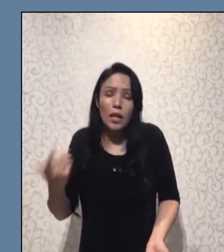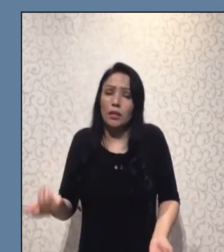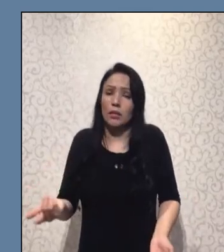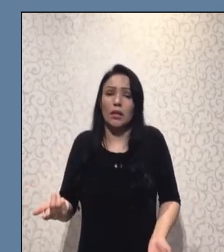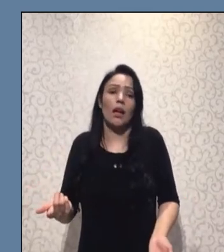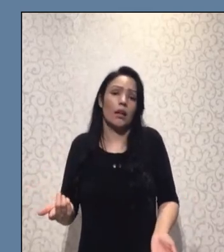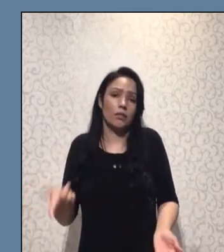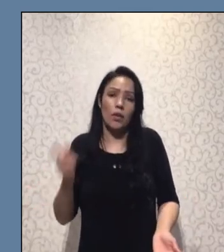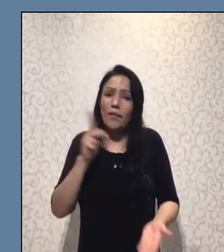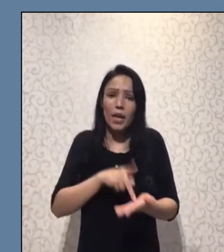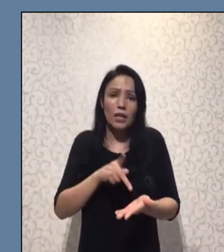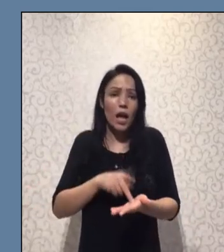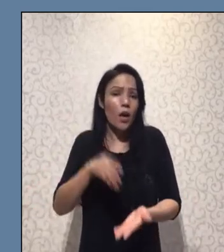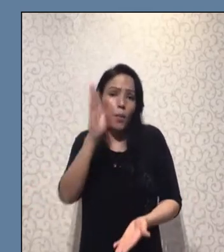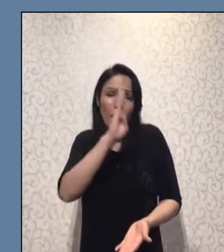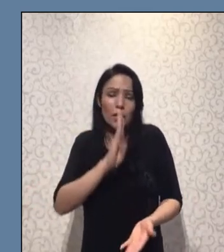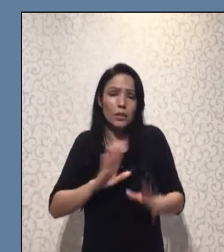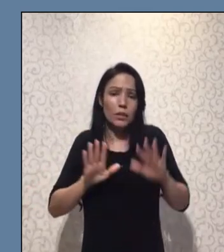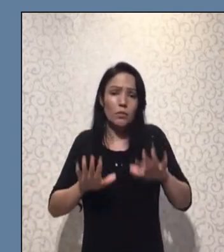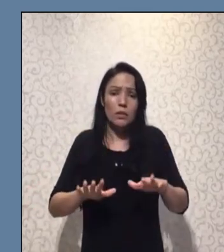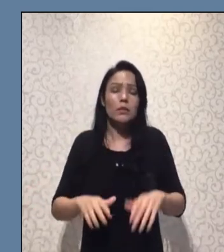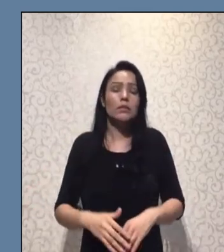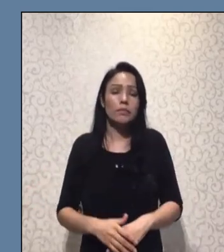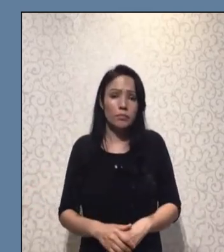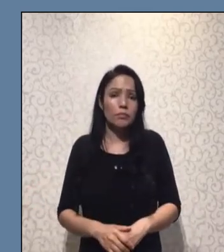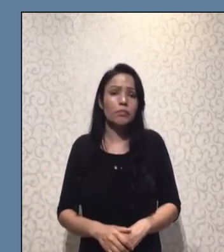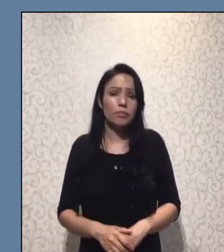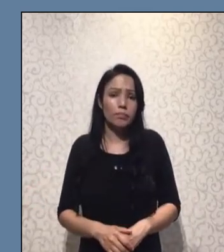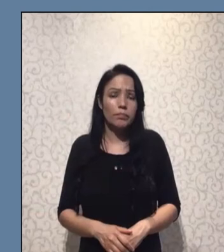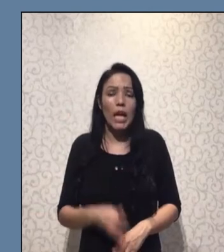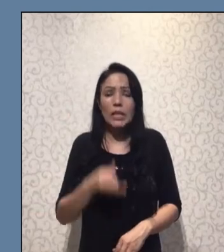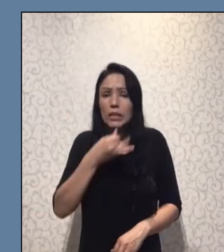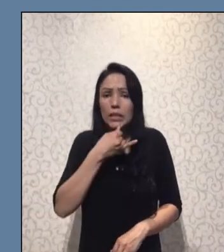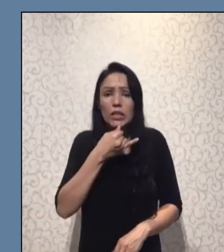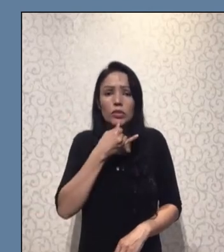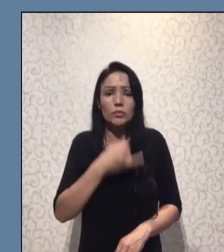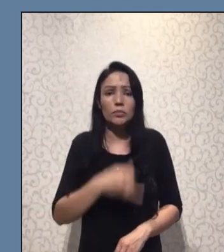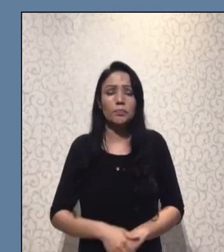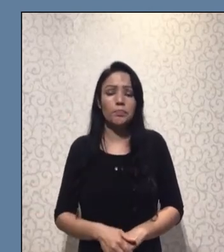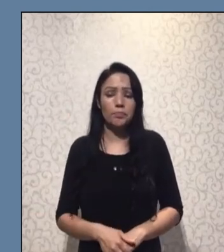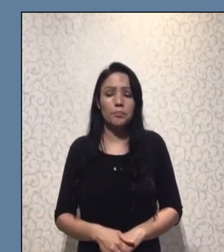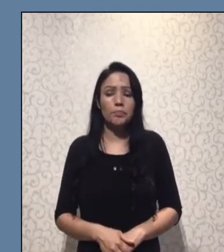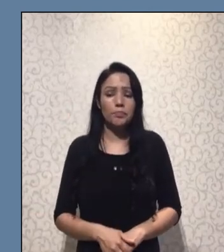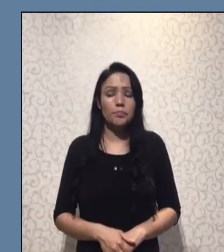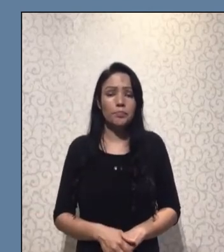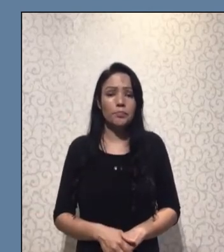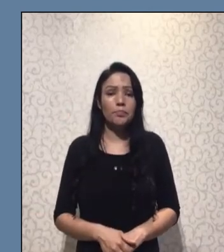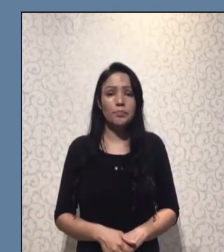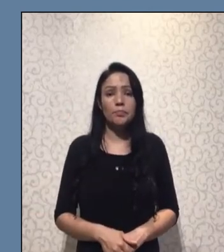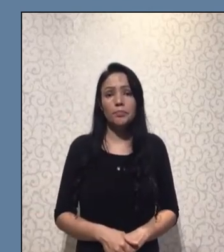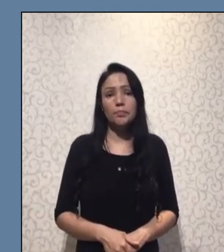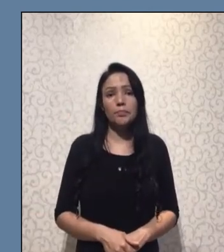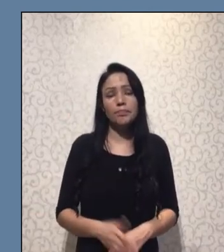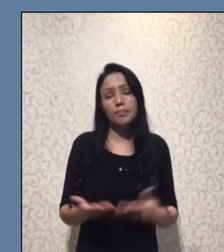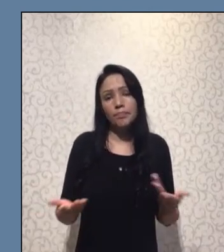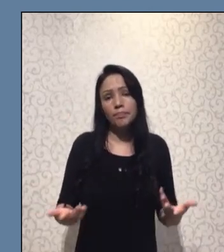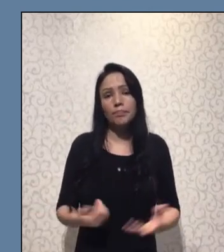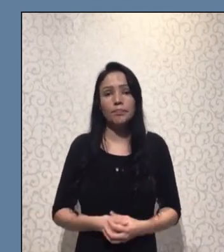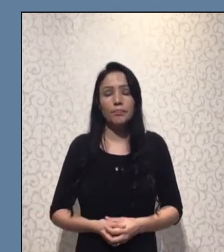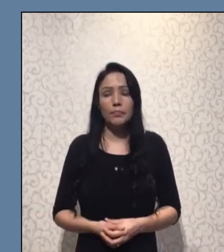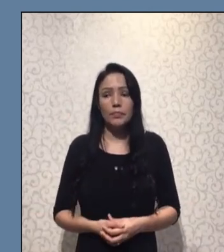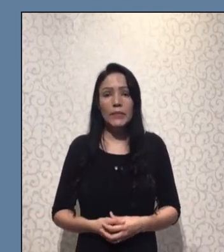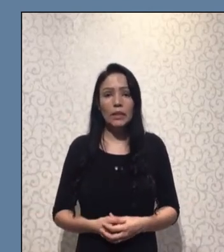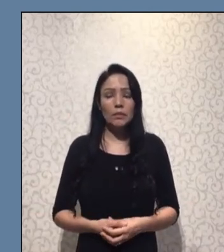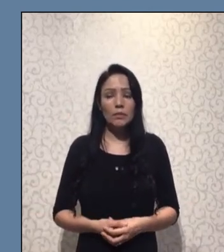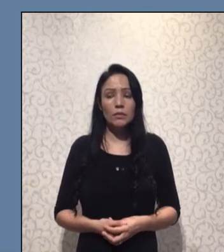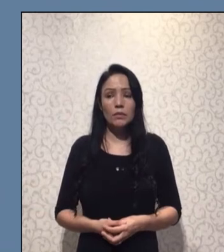do Brasil, entendeu? Essa é a triste realidade. Enfim. Adeu, essas são suas